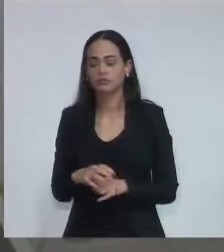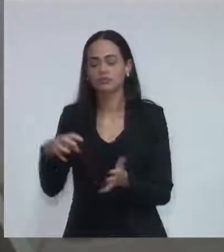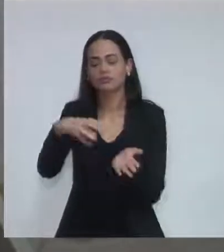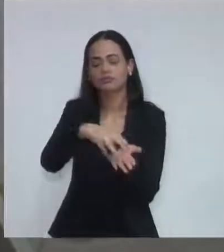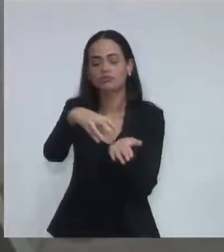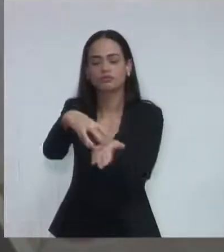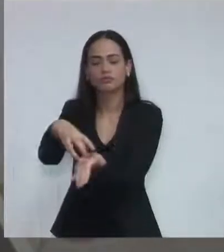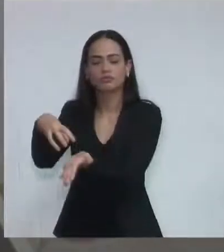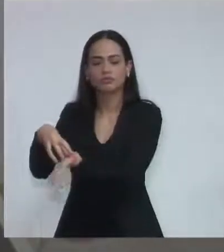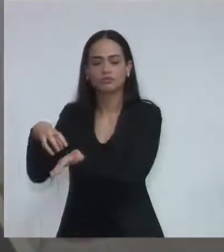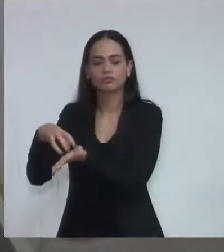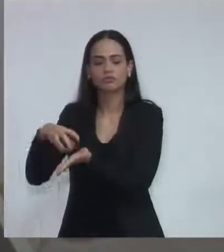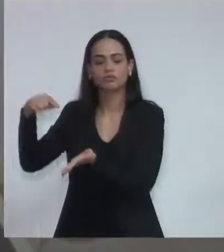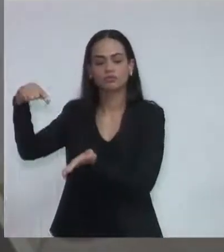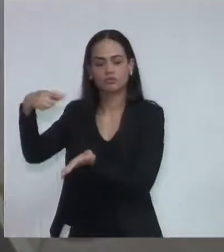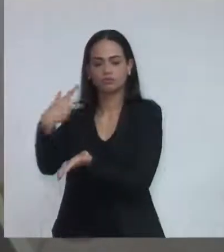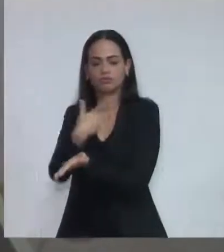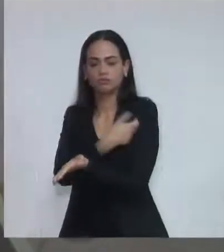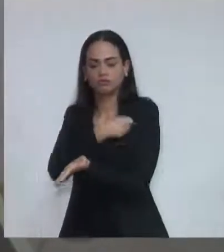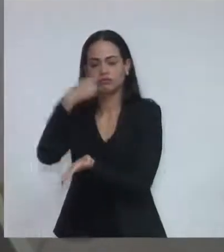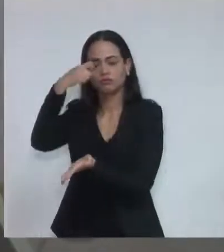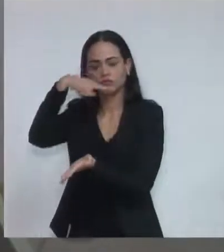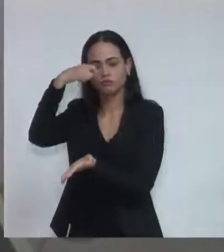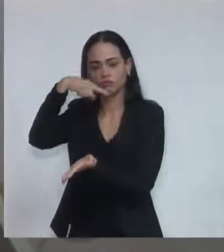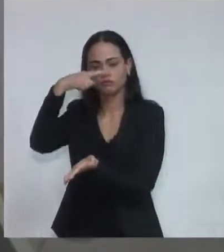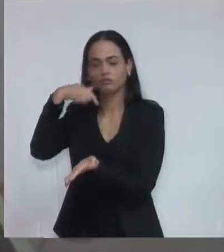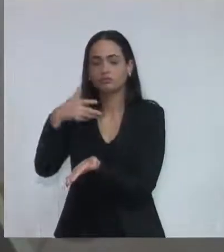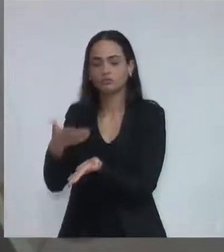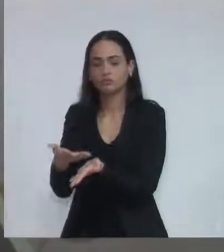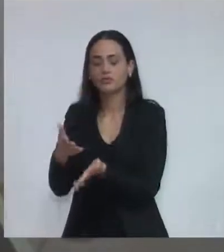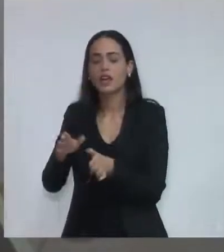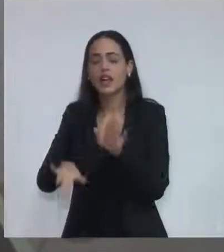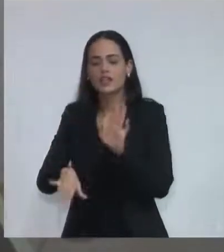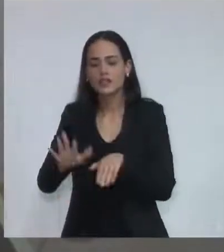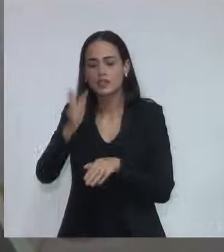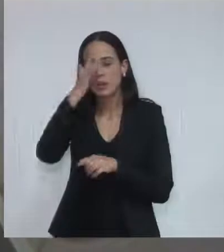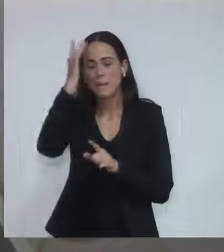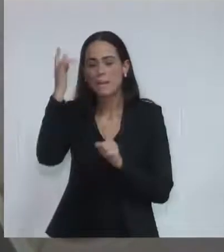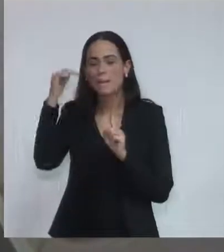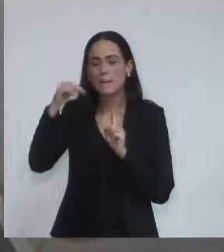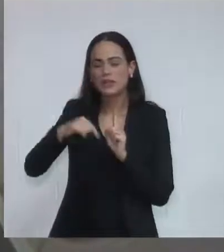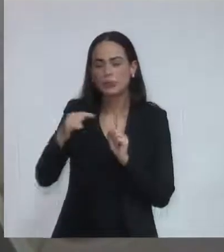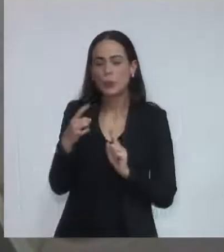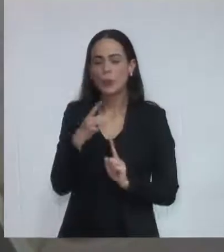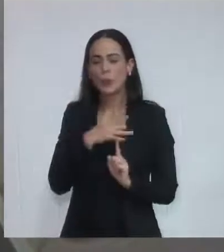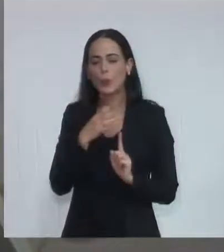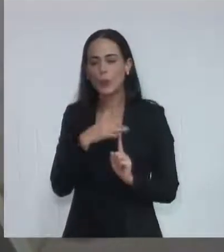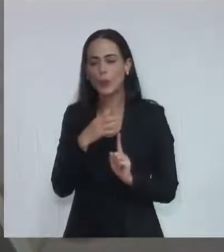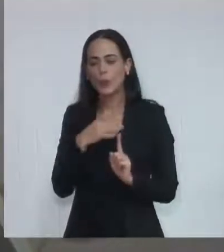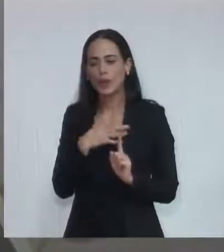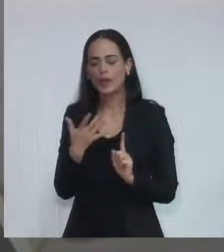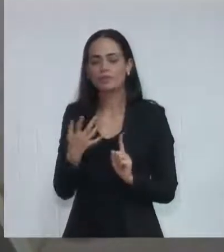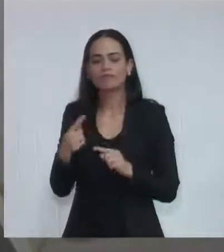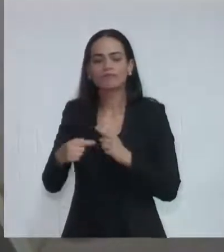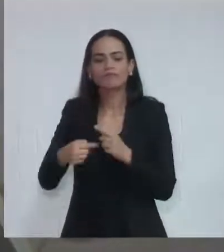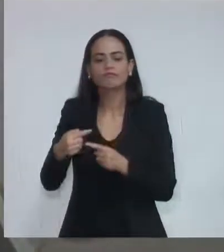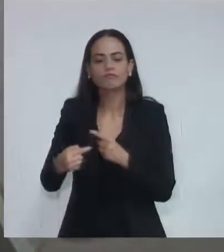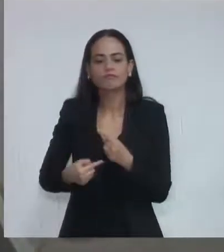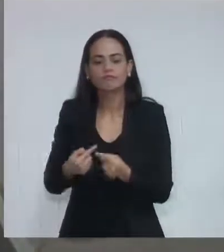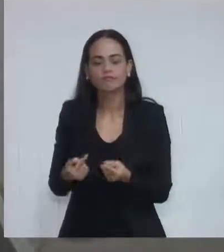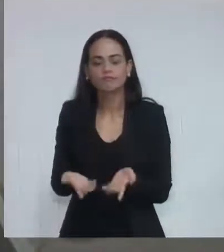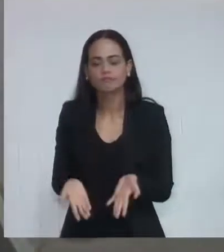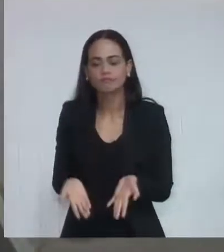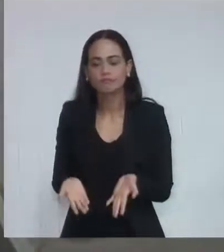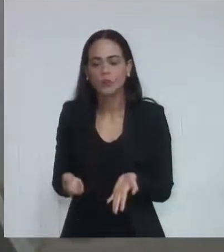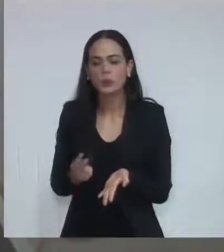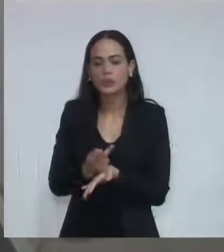gravidade o problema. Muitos, às vezes, têm medo de uma reação da vacina. Ela é segura. Estive conversando muito com os médicos da área de saúde, da